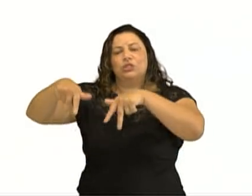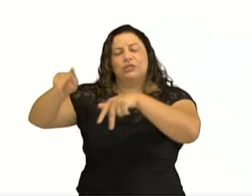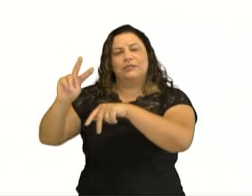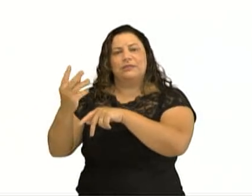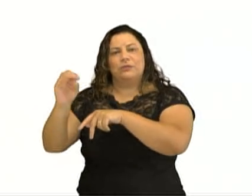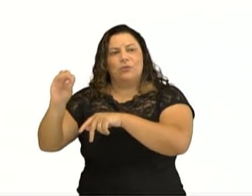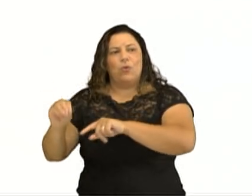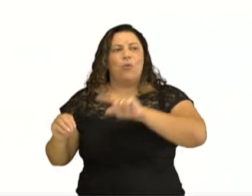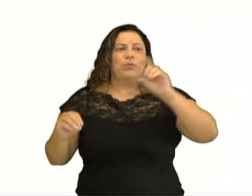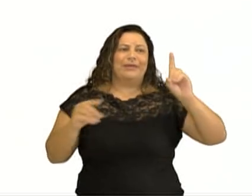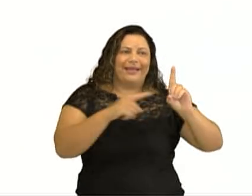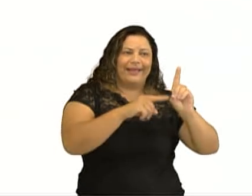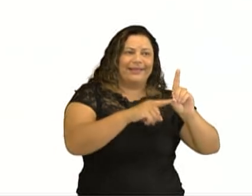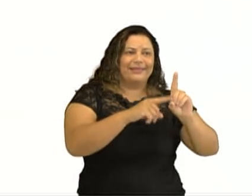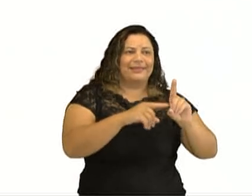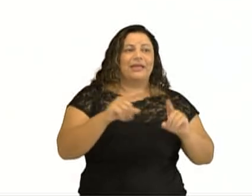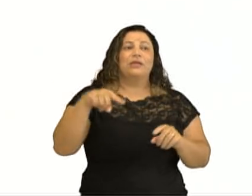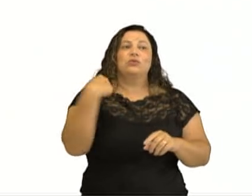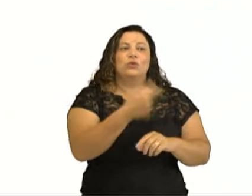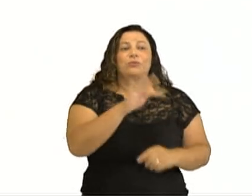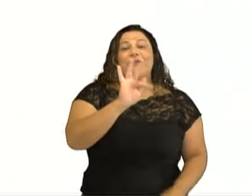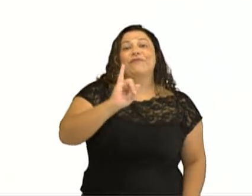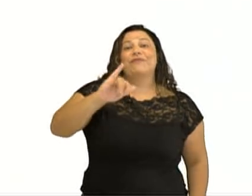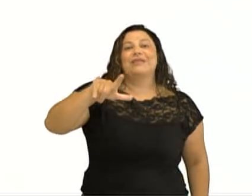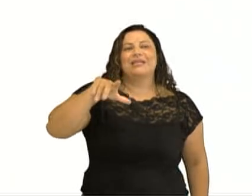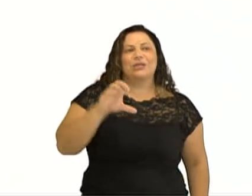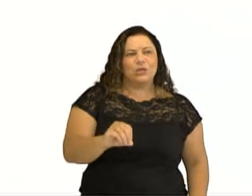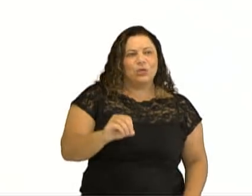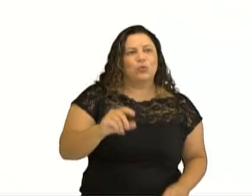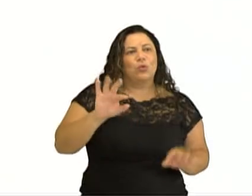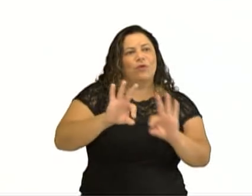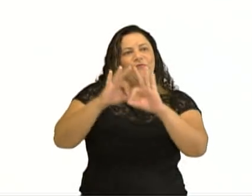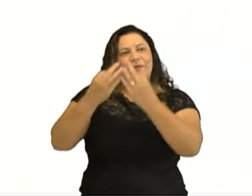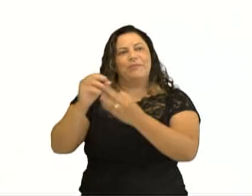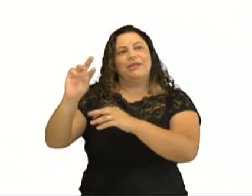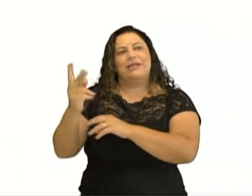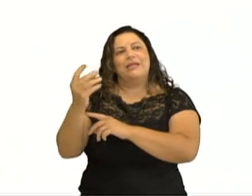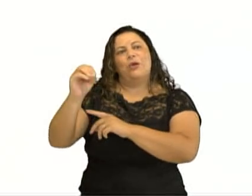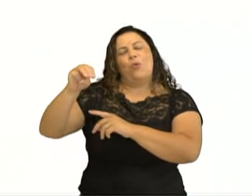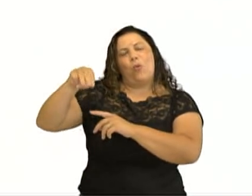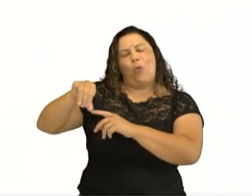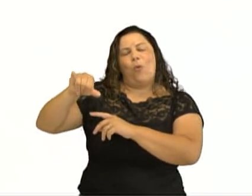Hominidae. Pensa aí sobre tudo isso, analisa as respostas com calma e a gente já volta.